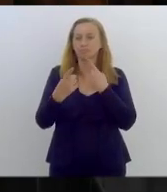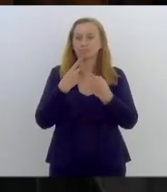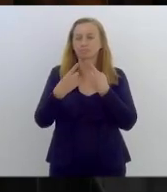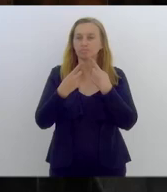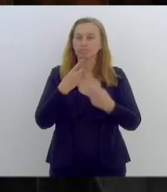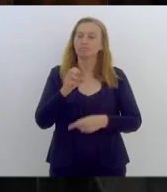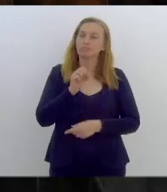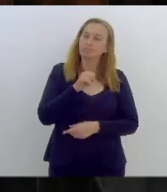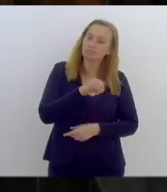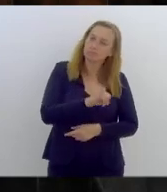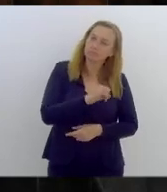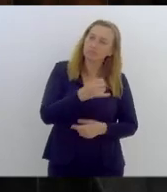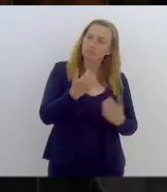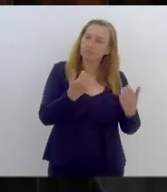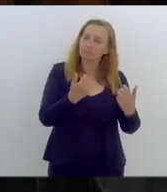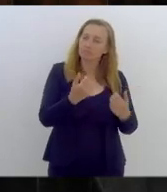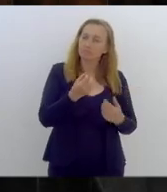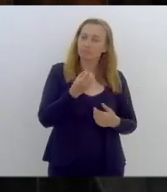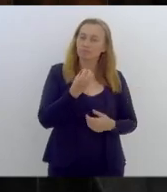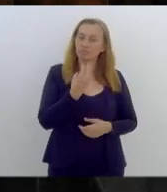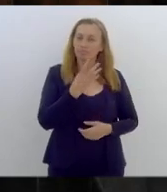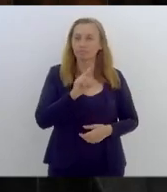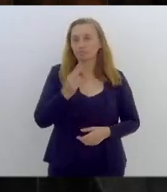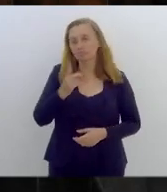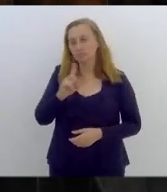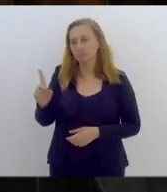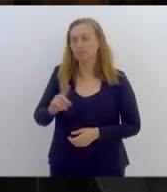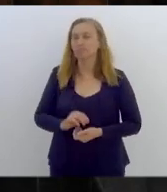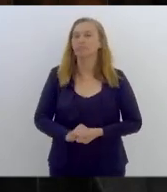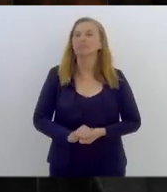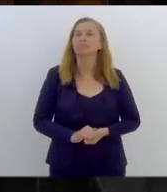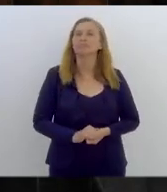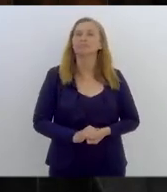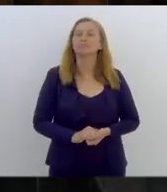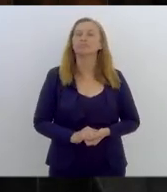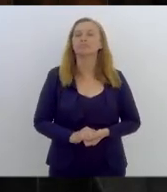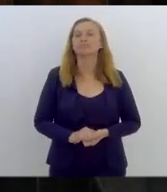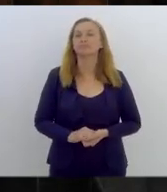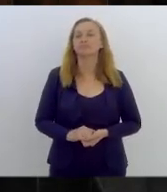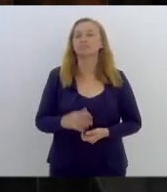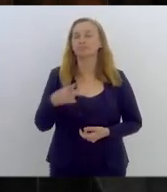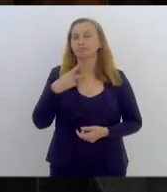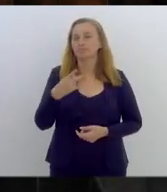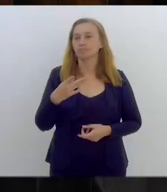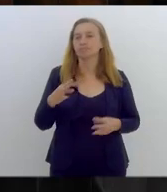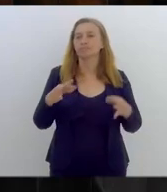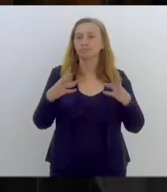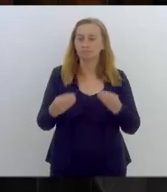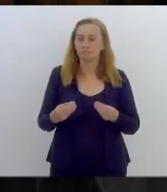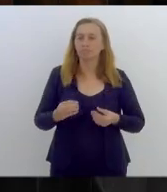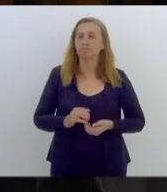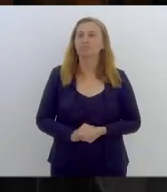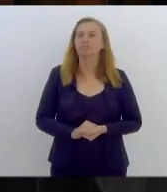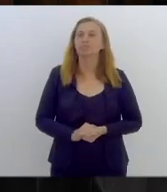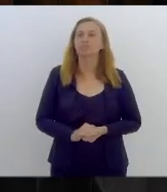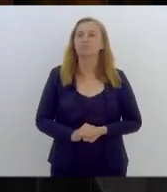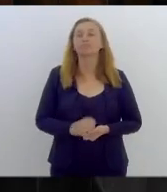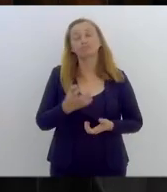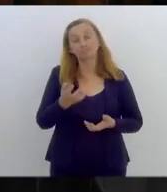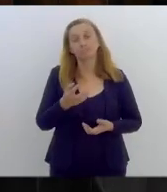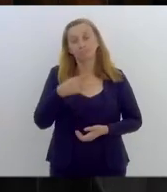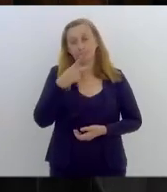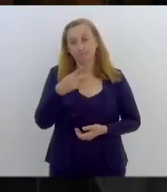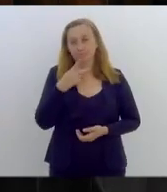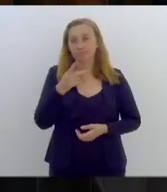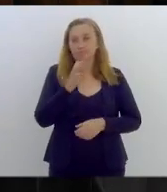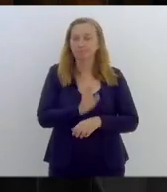a ser ou não também bem essencial dito isso quero dizer